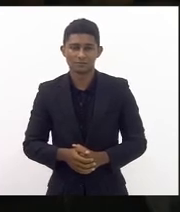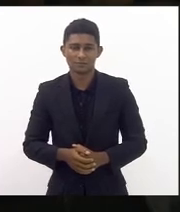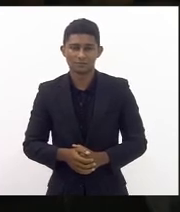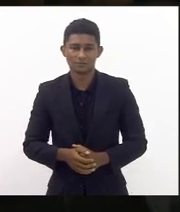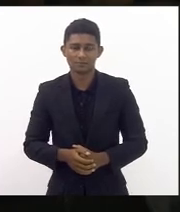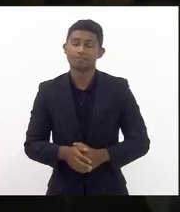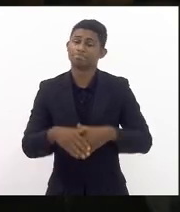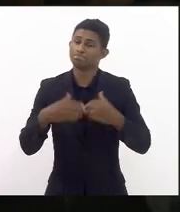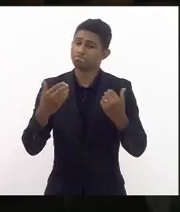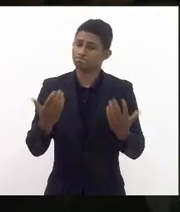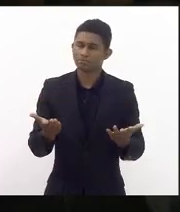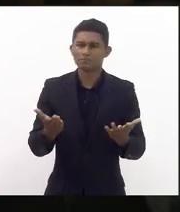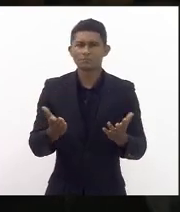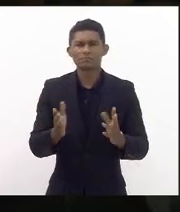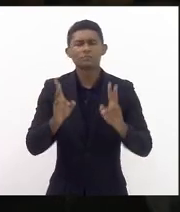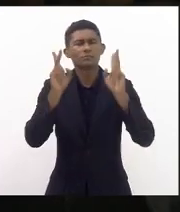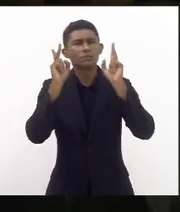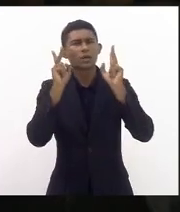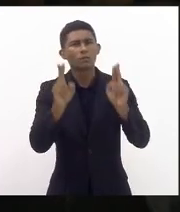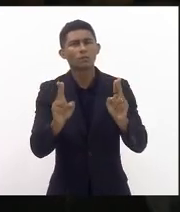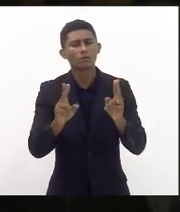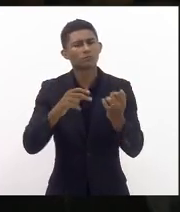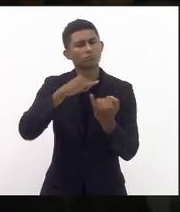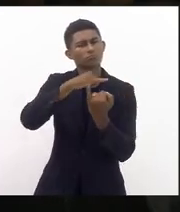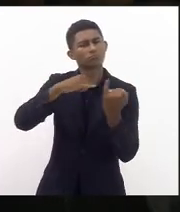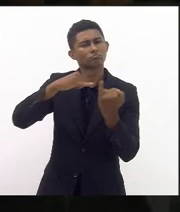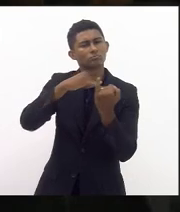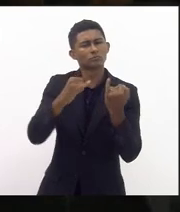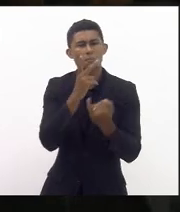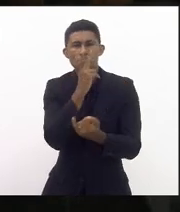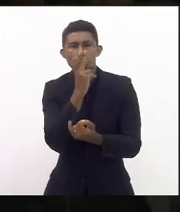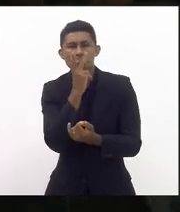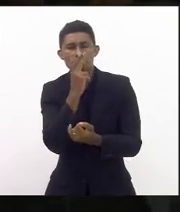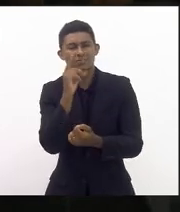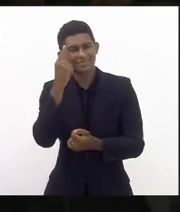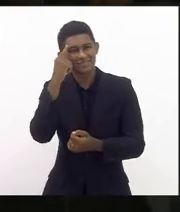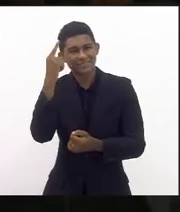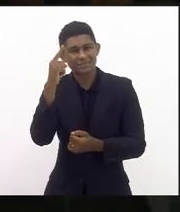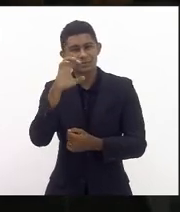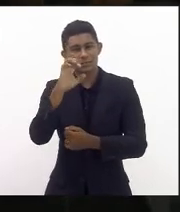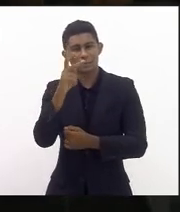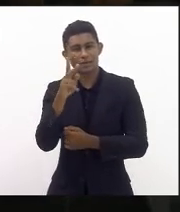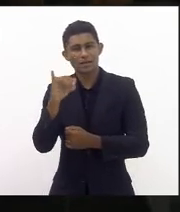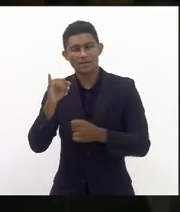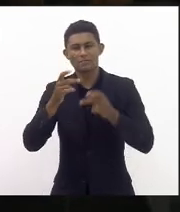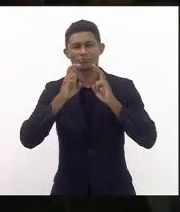Isso guarda a semelhança, deputado Valdec, com a CPI dos trens.